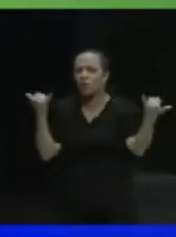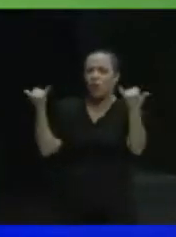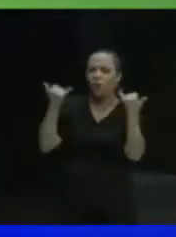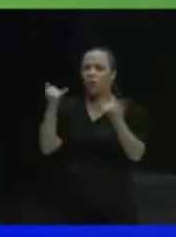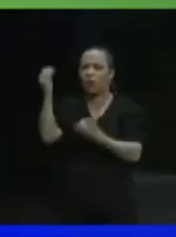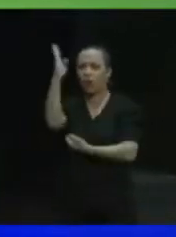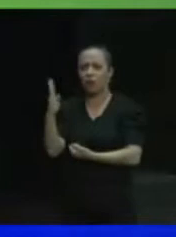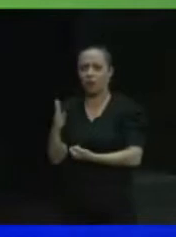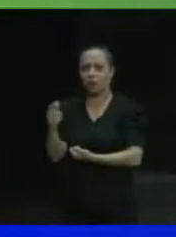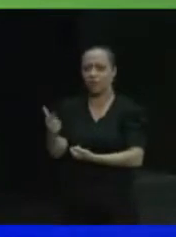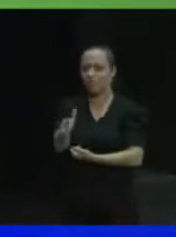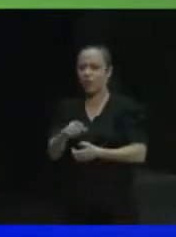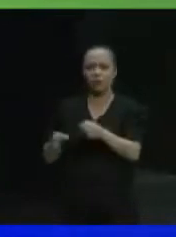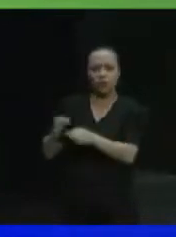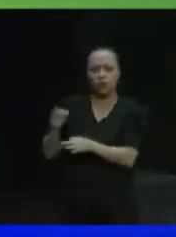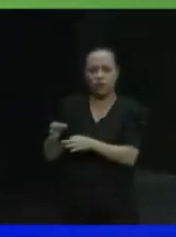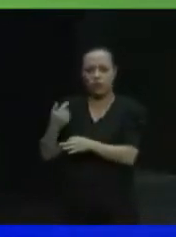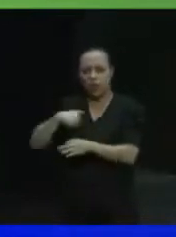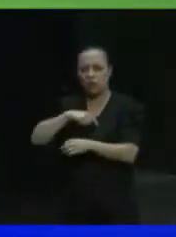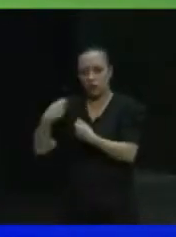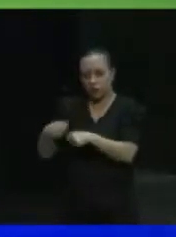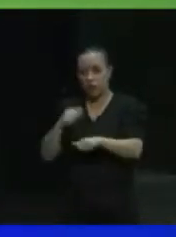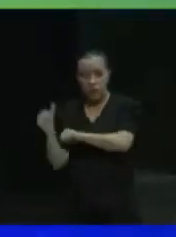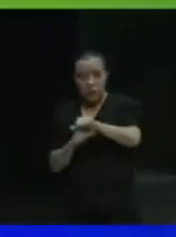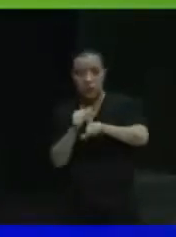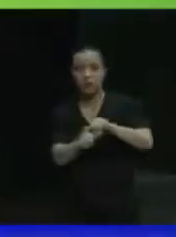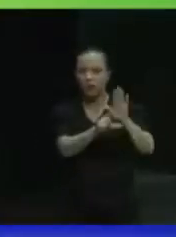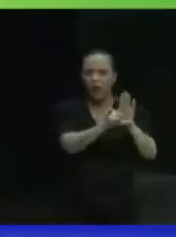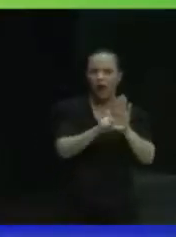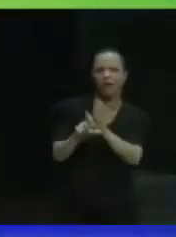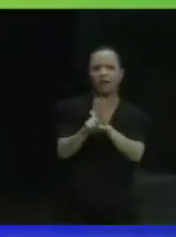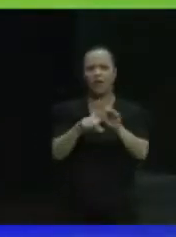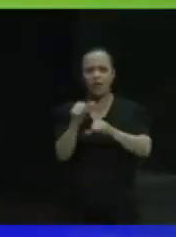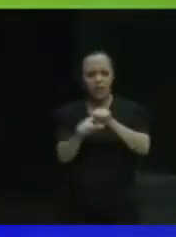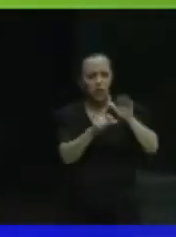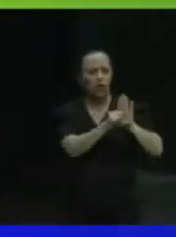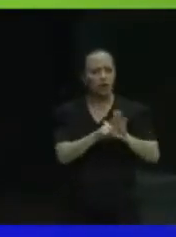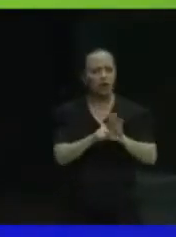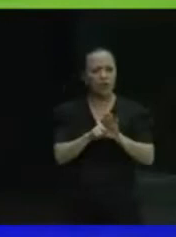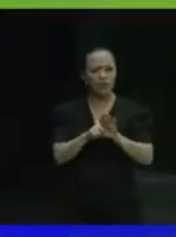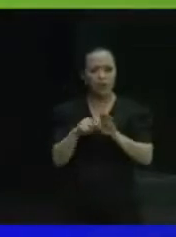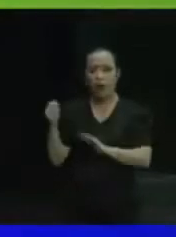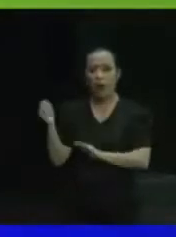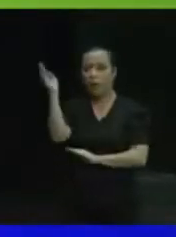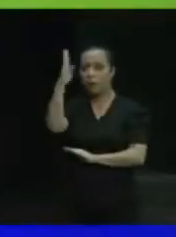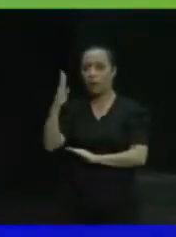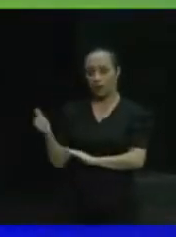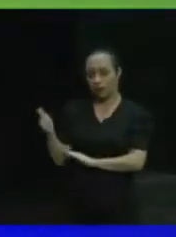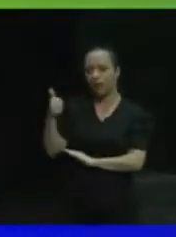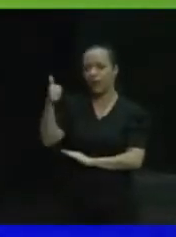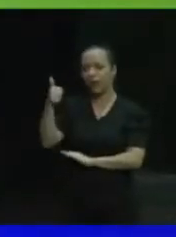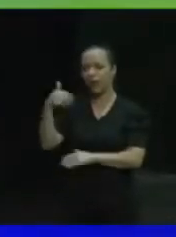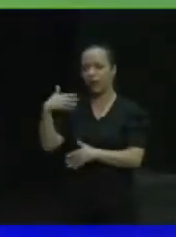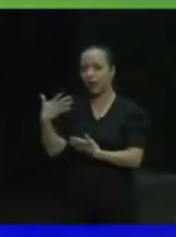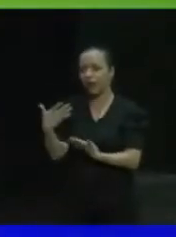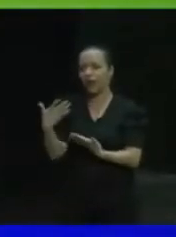que precisamos fazer reformas, mexer nas leis para que o país melhore, para que as